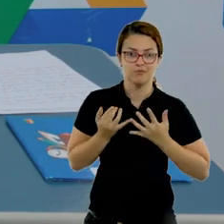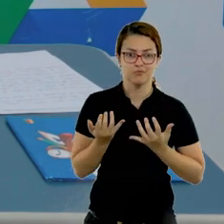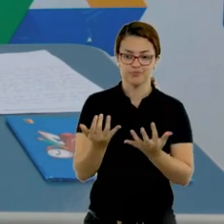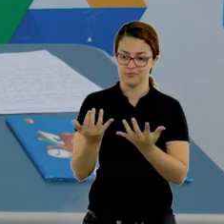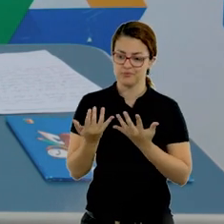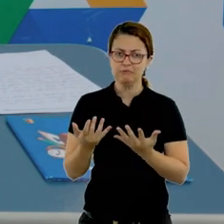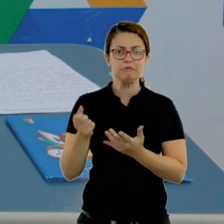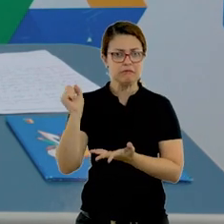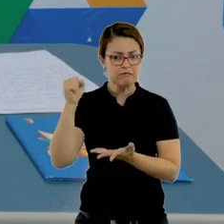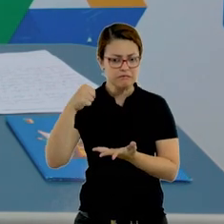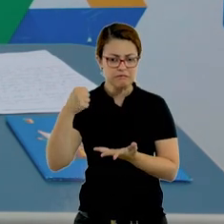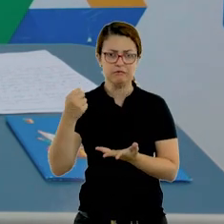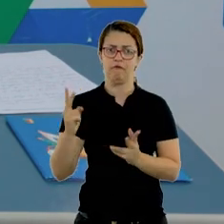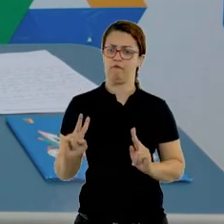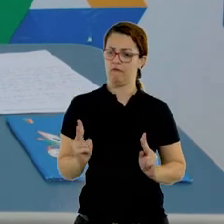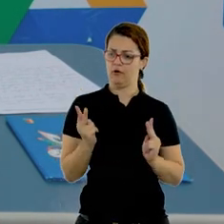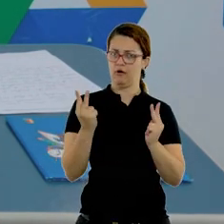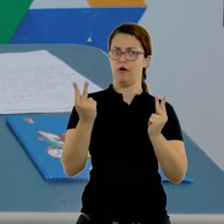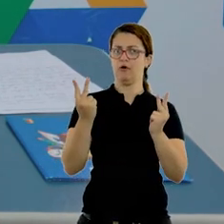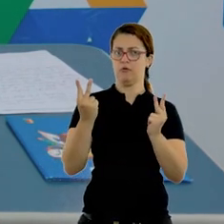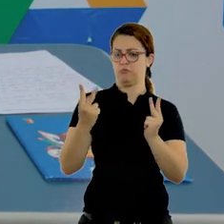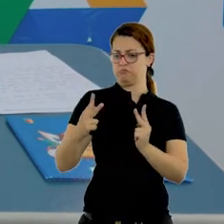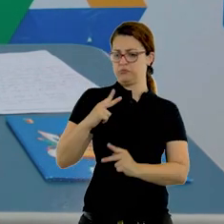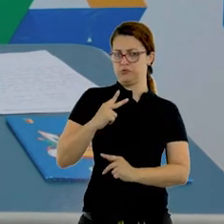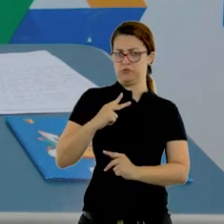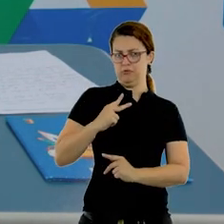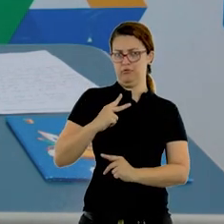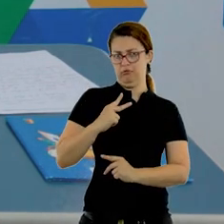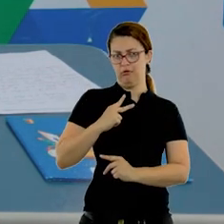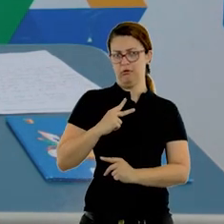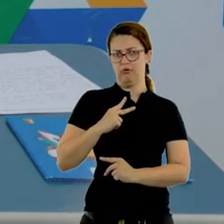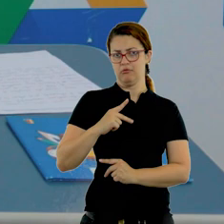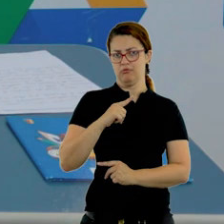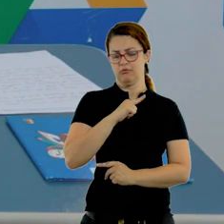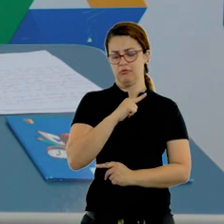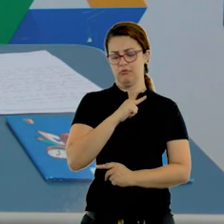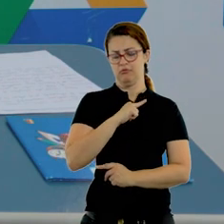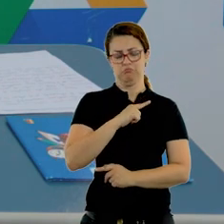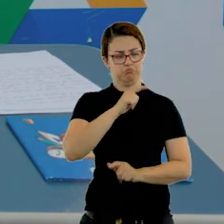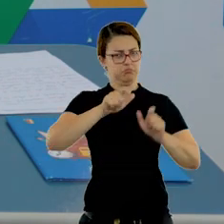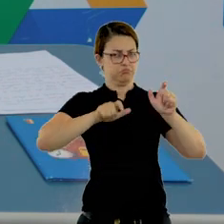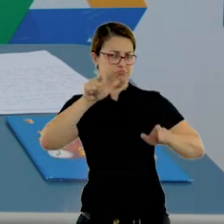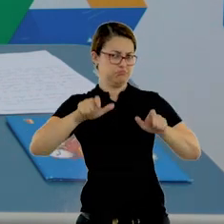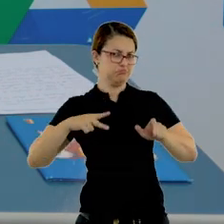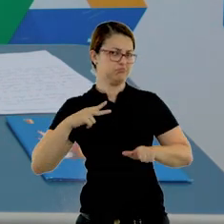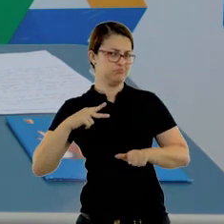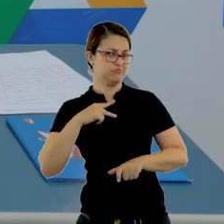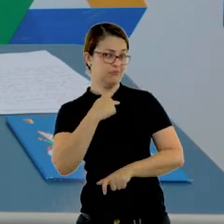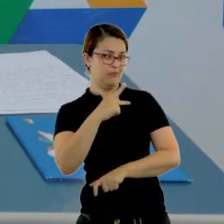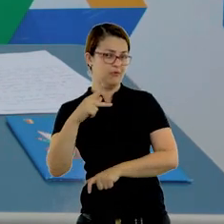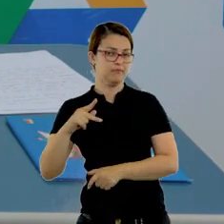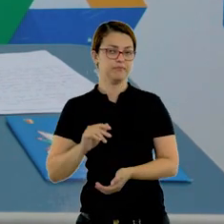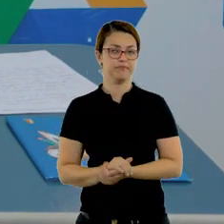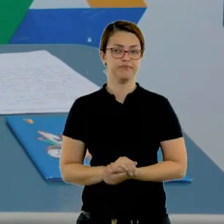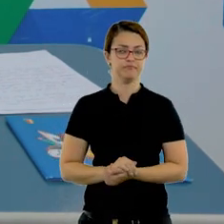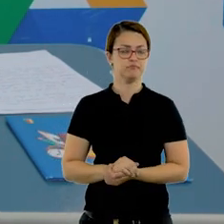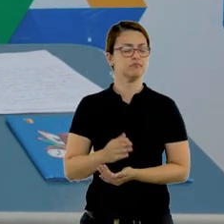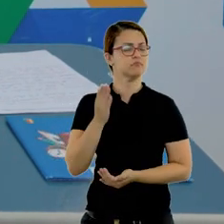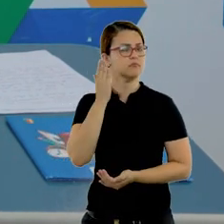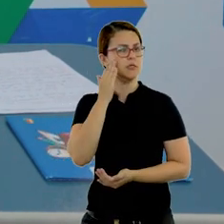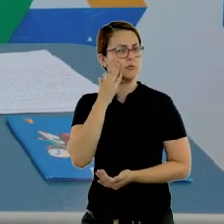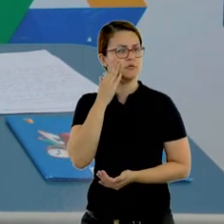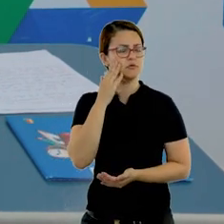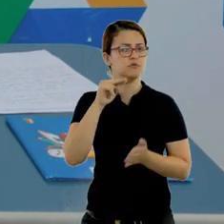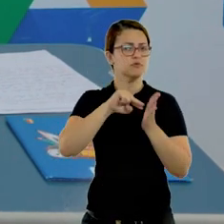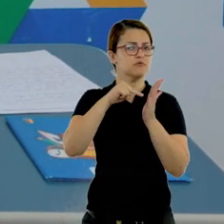algumas pessoas são, sim, de muito valor, ok? Então, olha só, nós, todas as vezes que nós realizamos a leitura de um texto, é importante a gente compreender